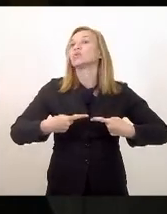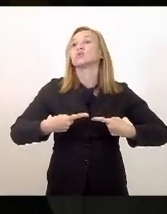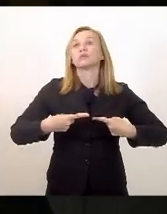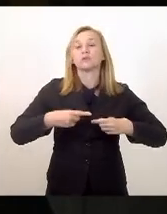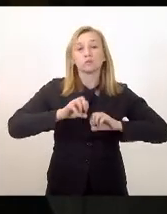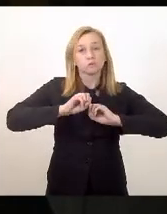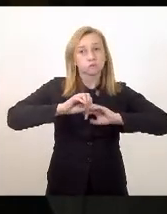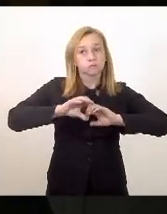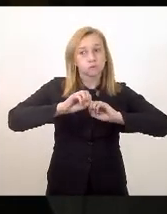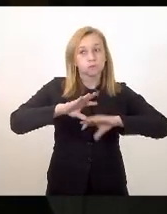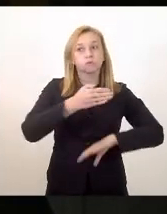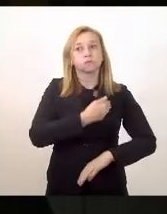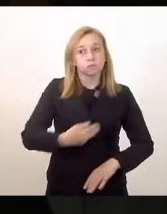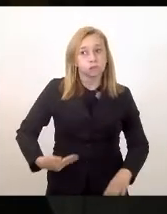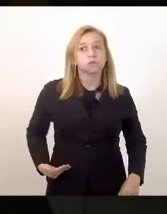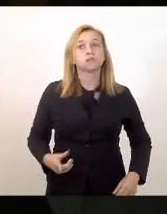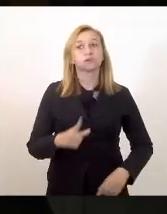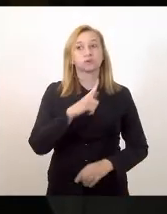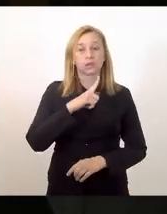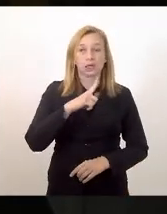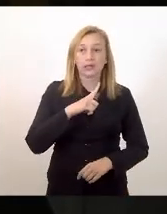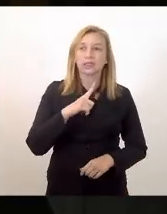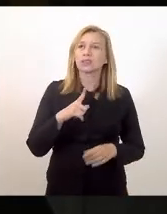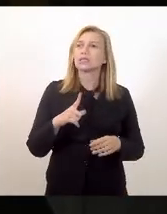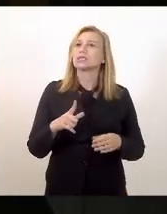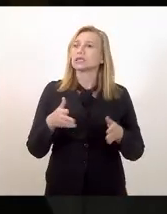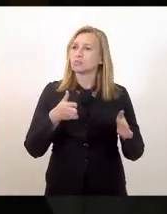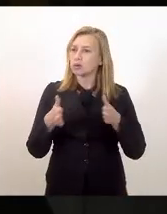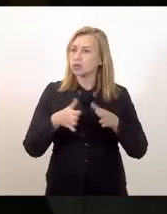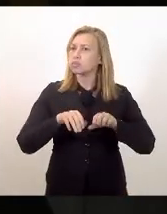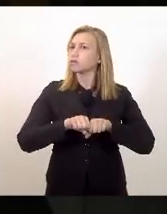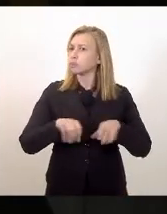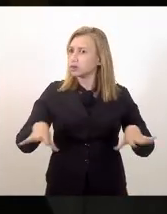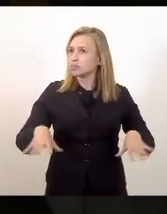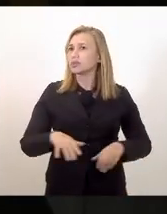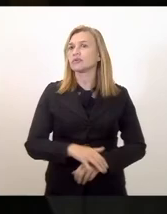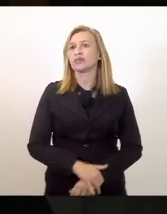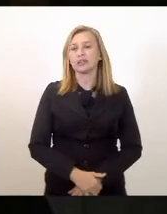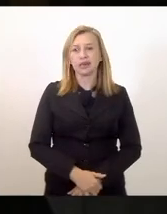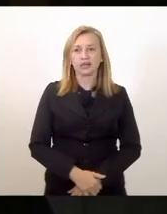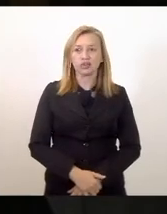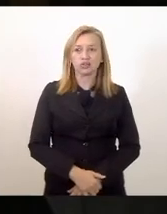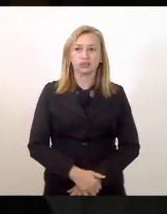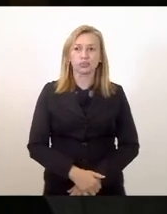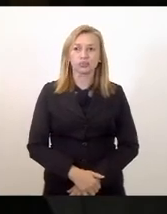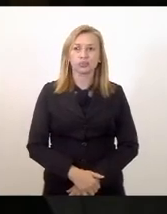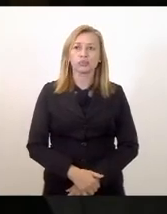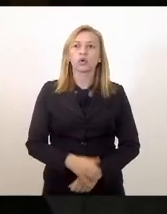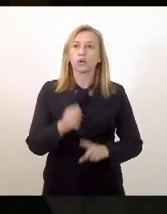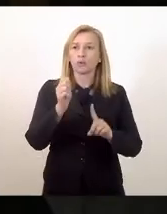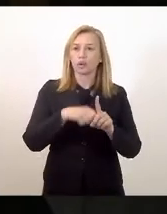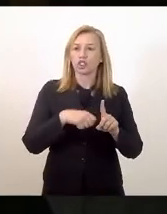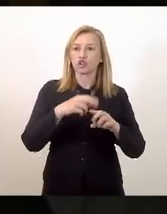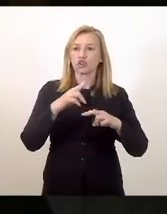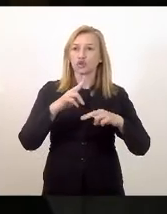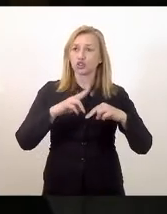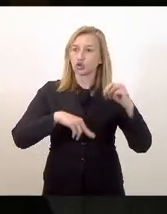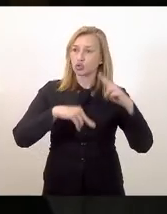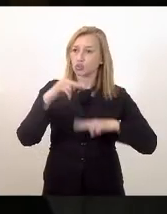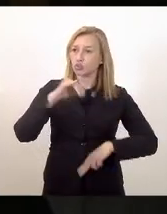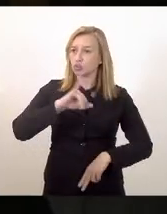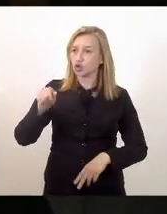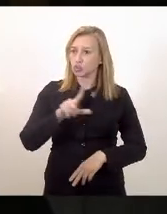educação pública enfrenta nesse cenário de pandemia. Durante o mês de junho e o mês de